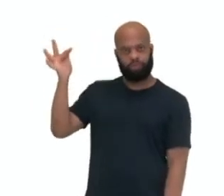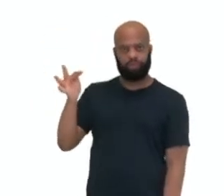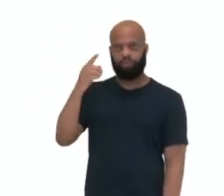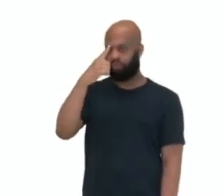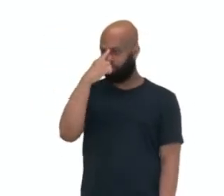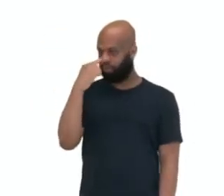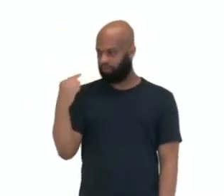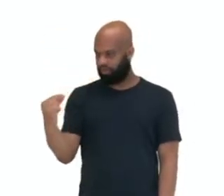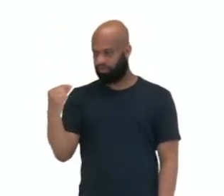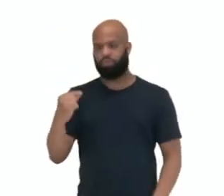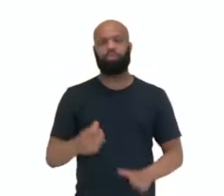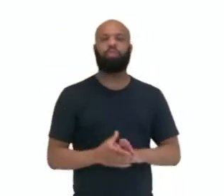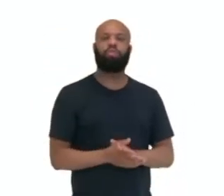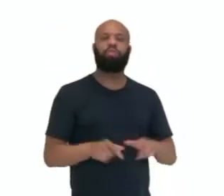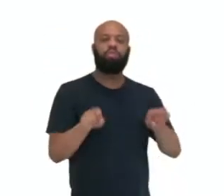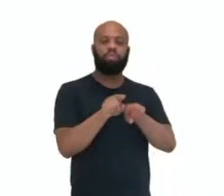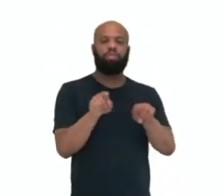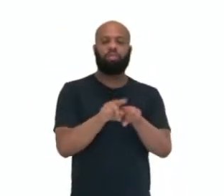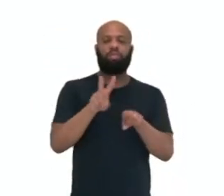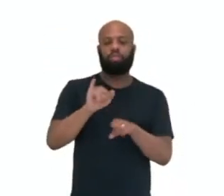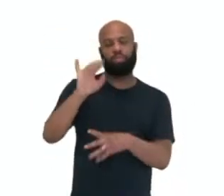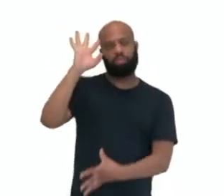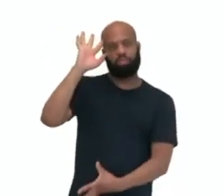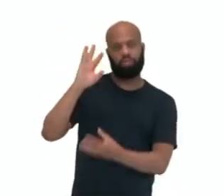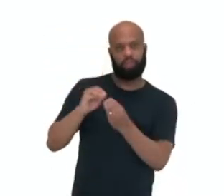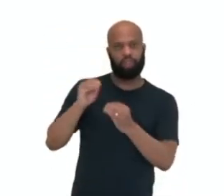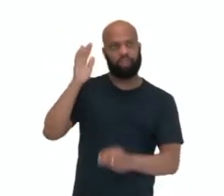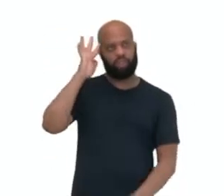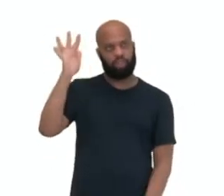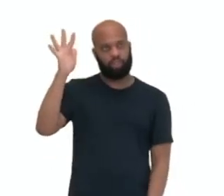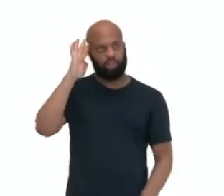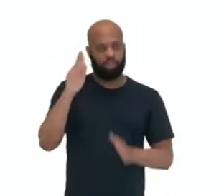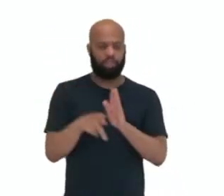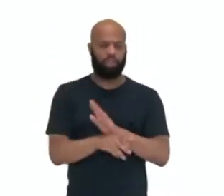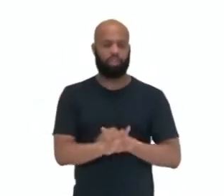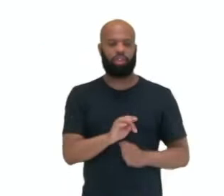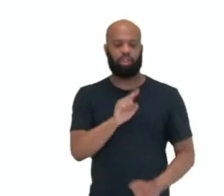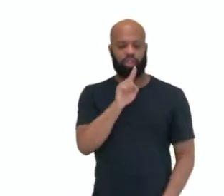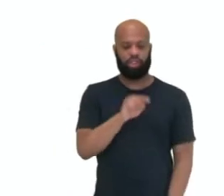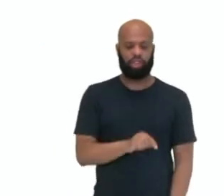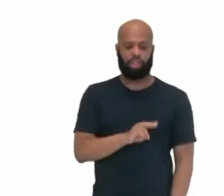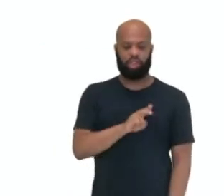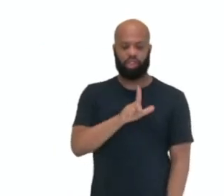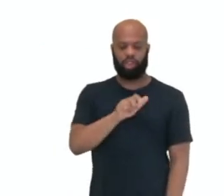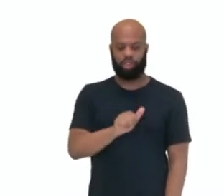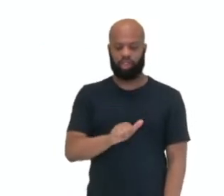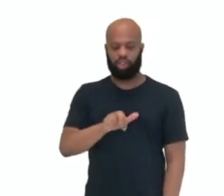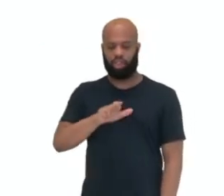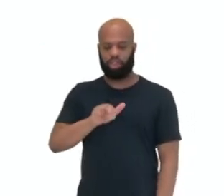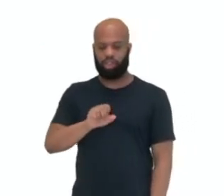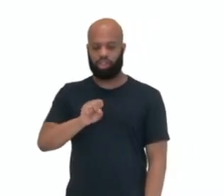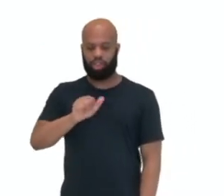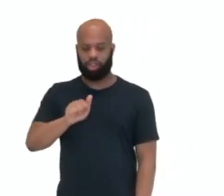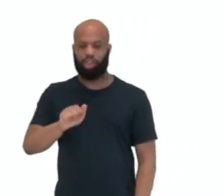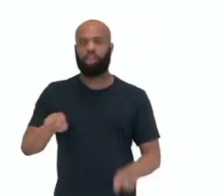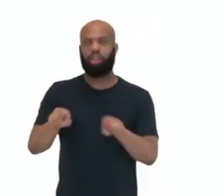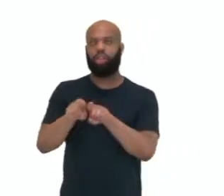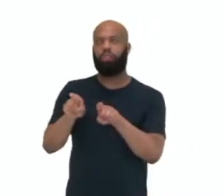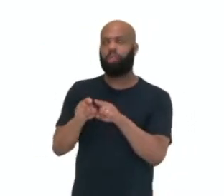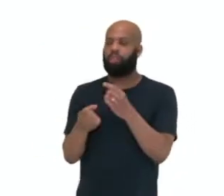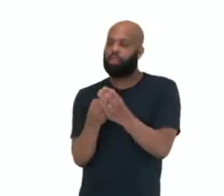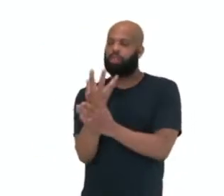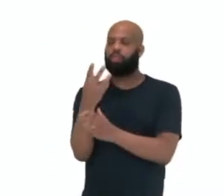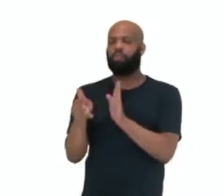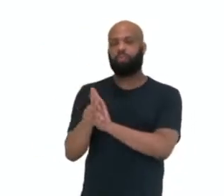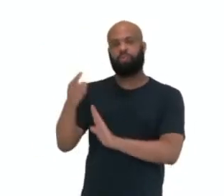britânico John Locke, compreender a teoria da tábula rasa e a origem das ideias de acordo com